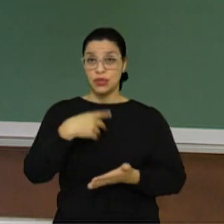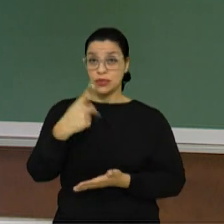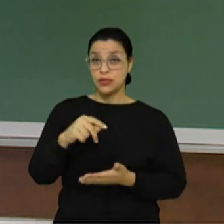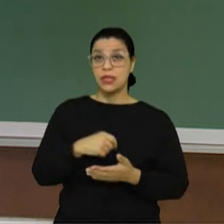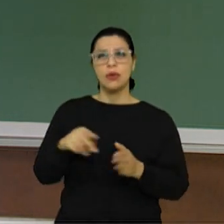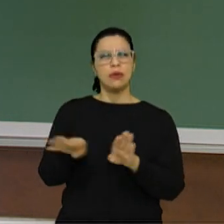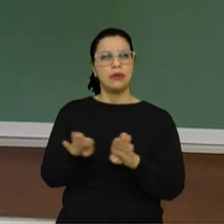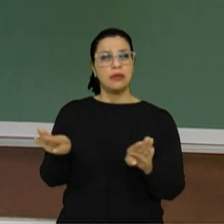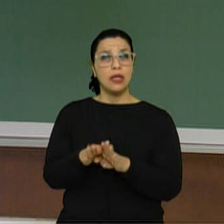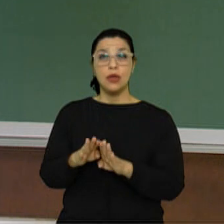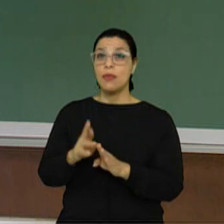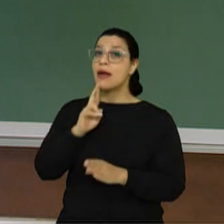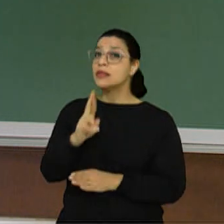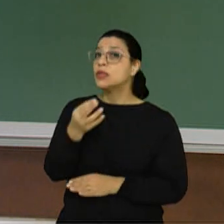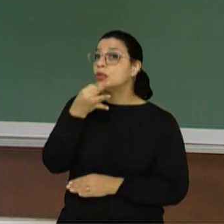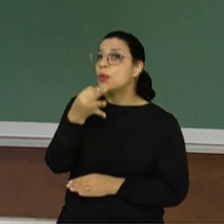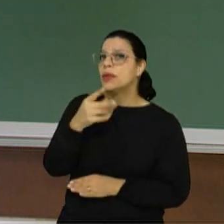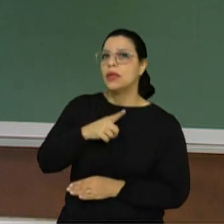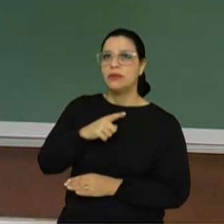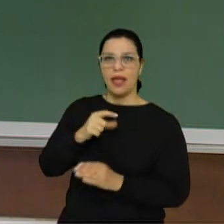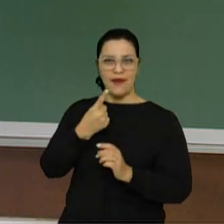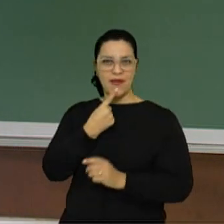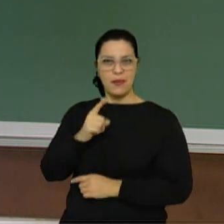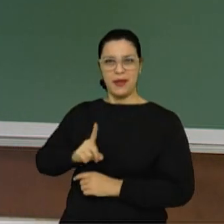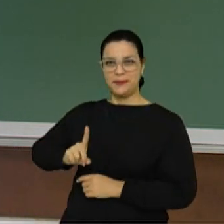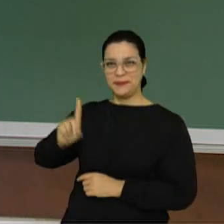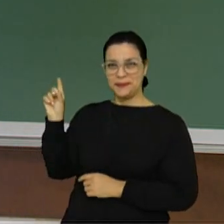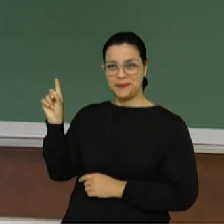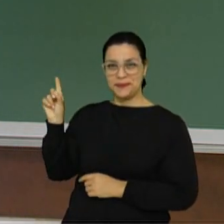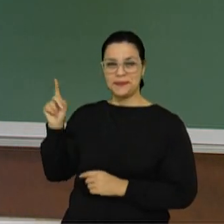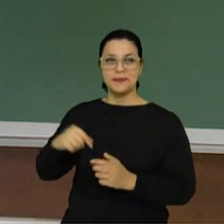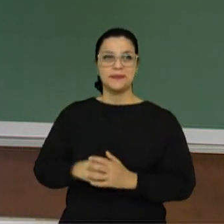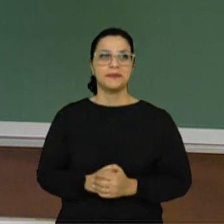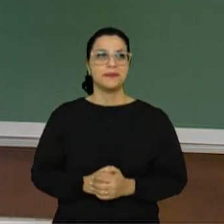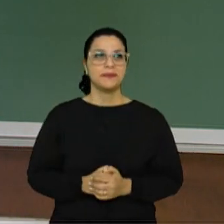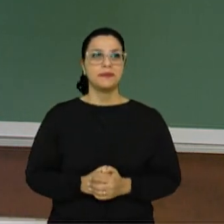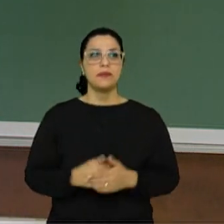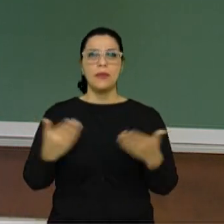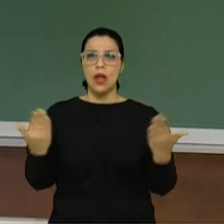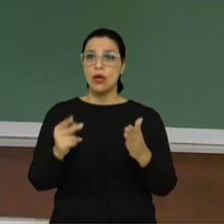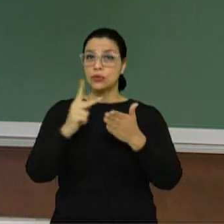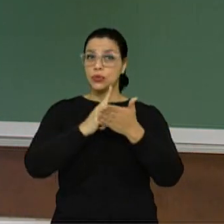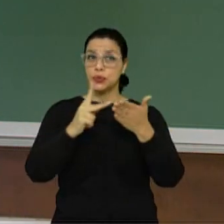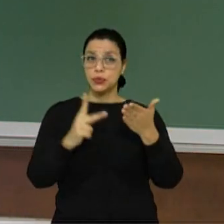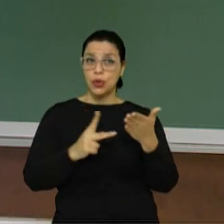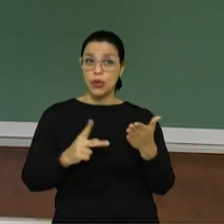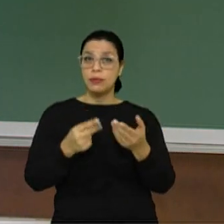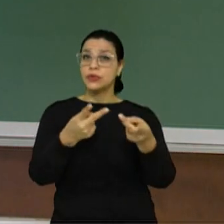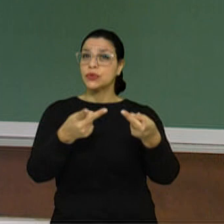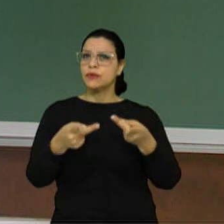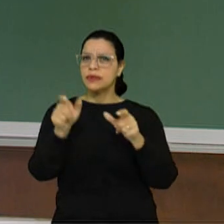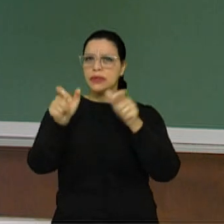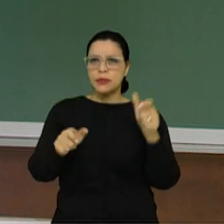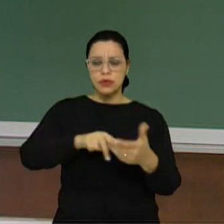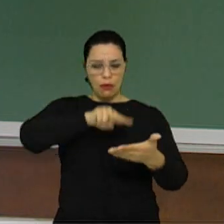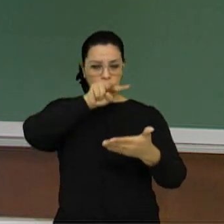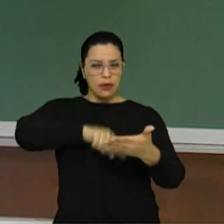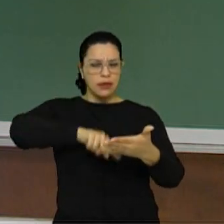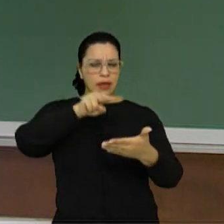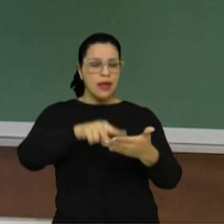prof trouxe aqui para vocês uma sugestão, ok? Vamos lá. O poema convida o leitor